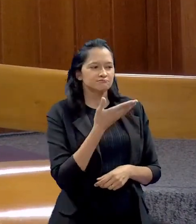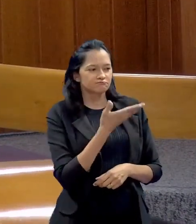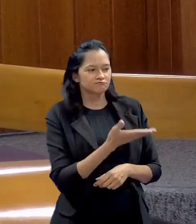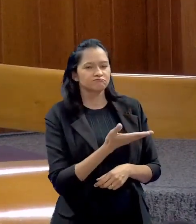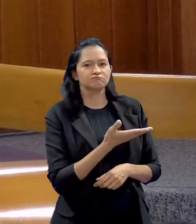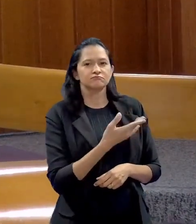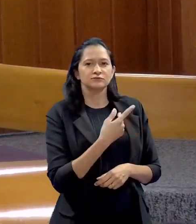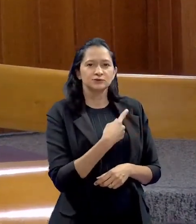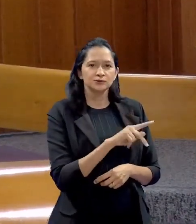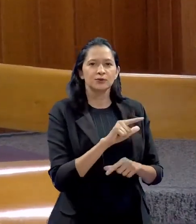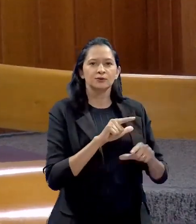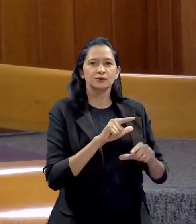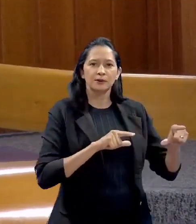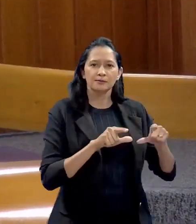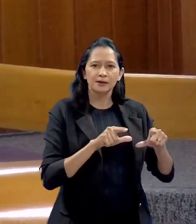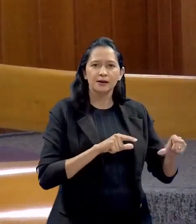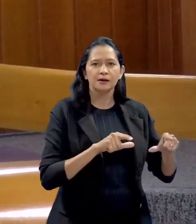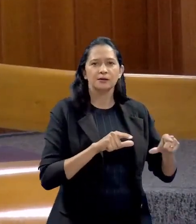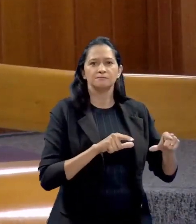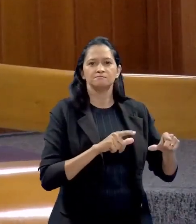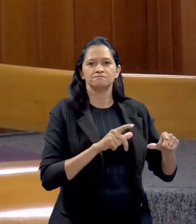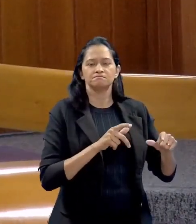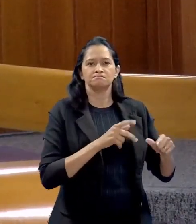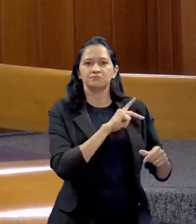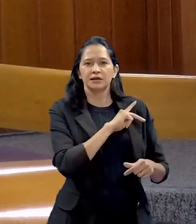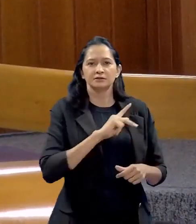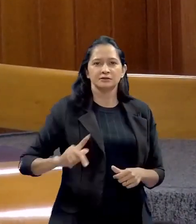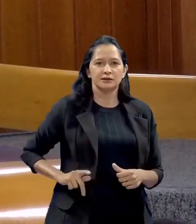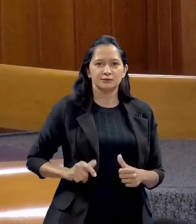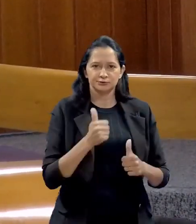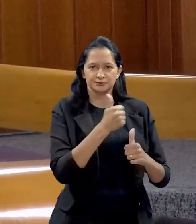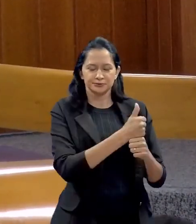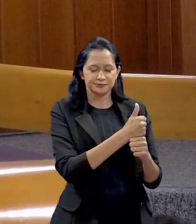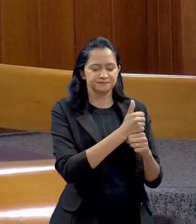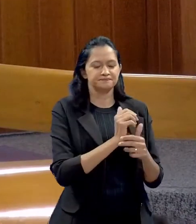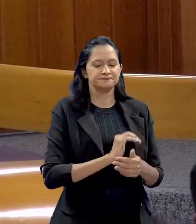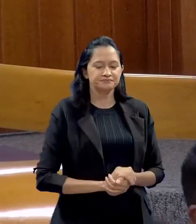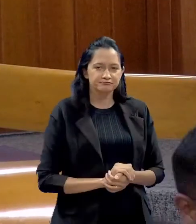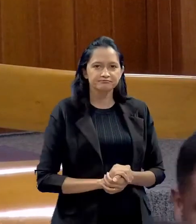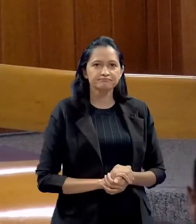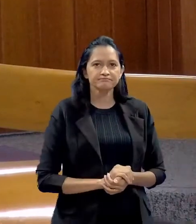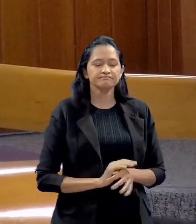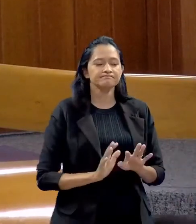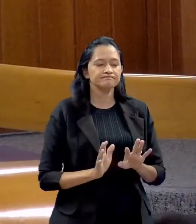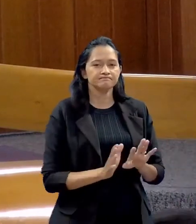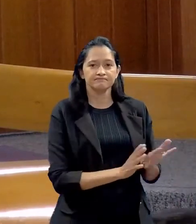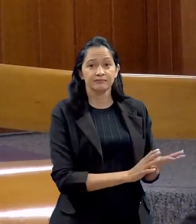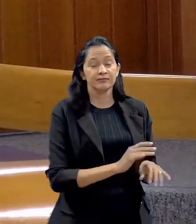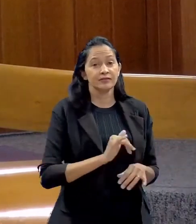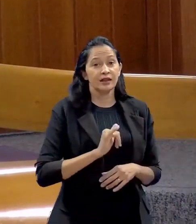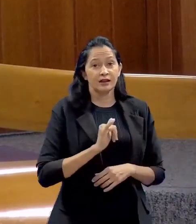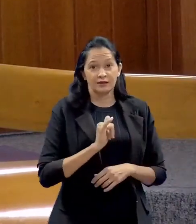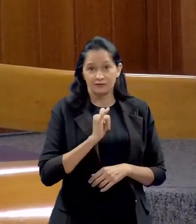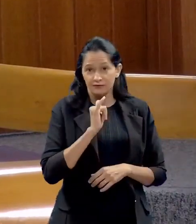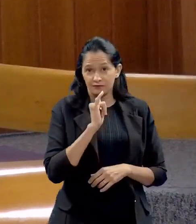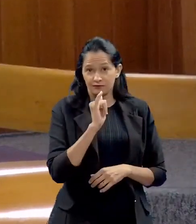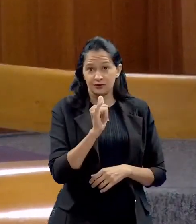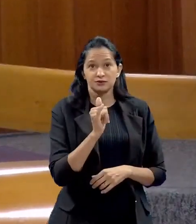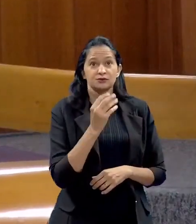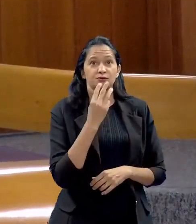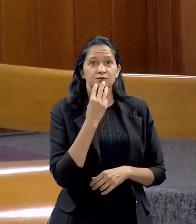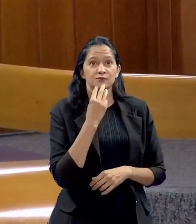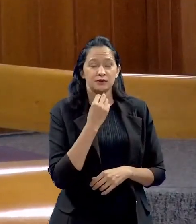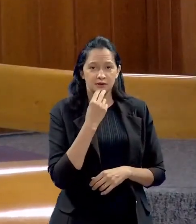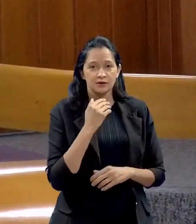nessa tribuna. Senhor presidente, eu já quero falar ao vereador William Veloso que serei favorável ao